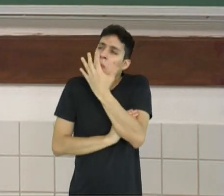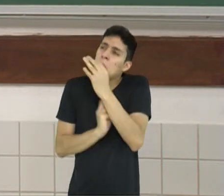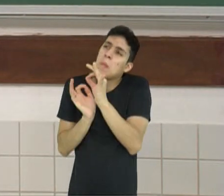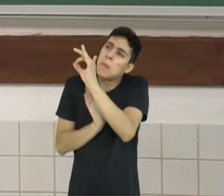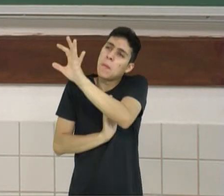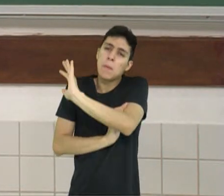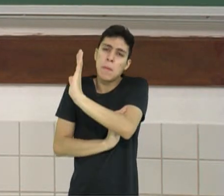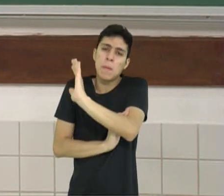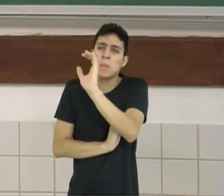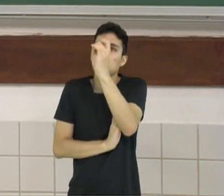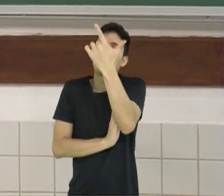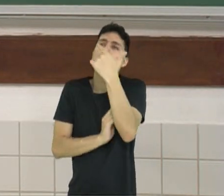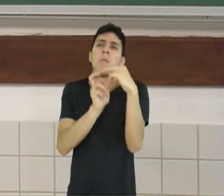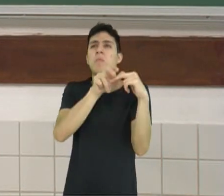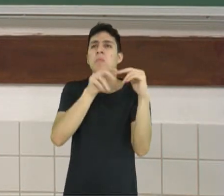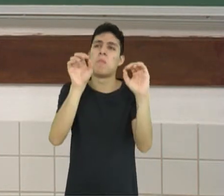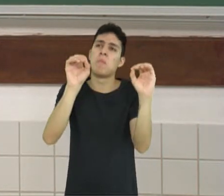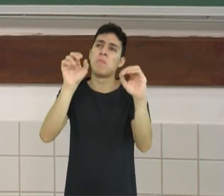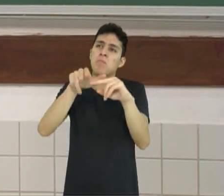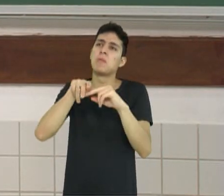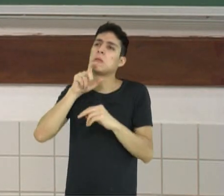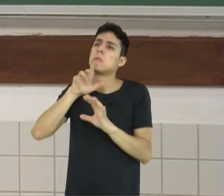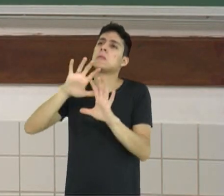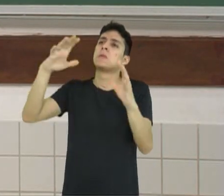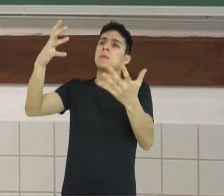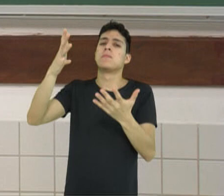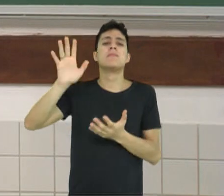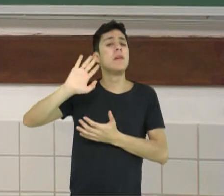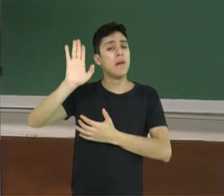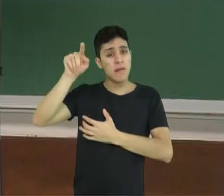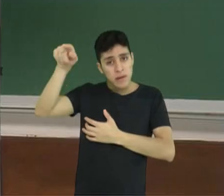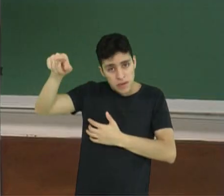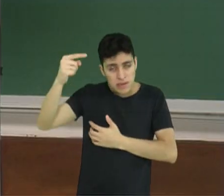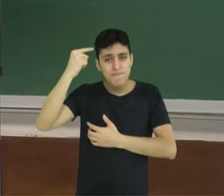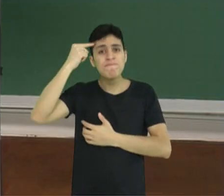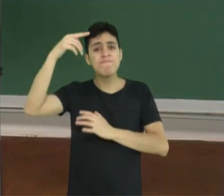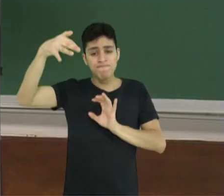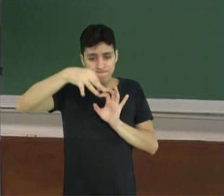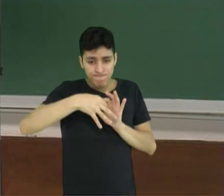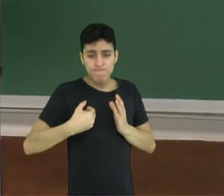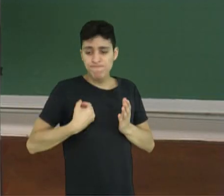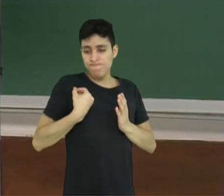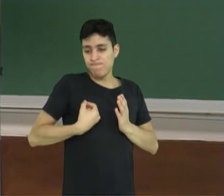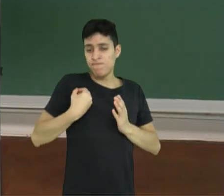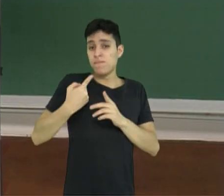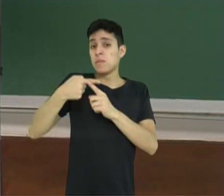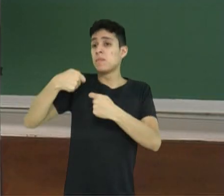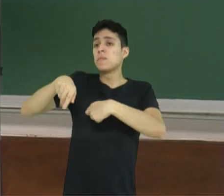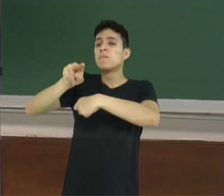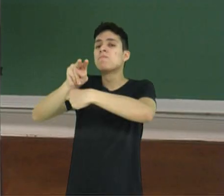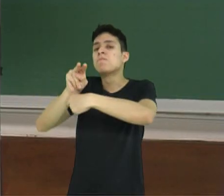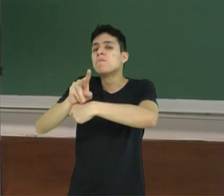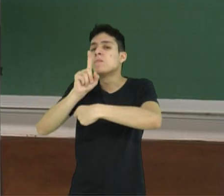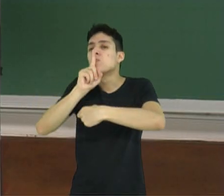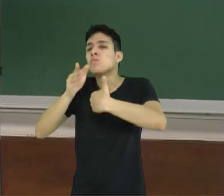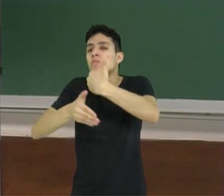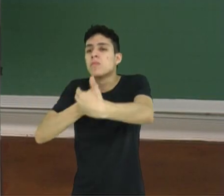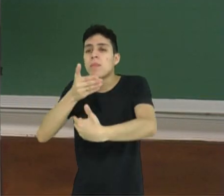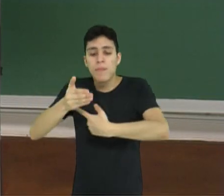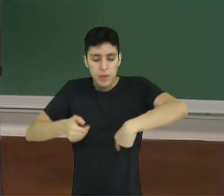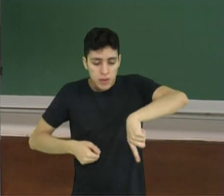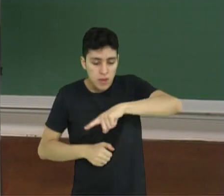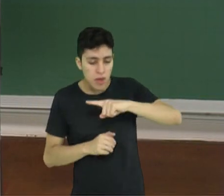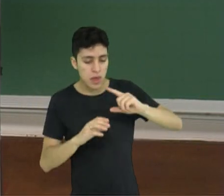da radiação solar e tudo mais. Elas têm uma importância vital, né? A nossa vida depende da preservação, da conservação dessas